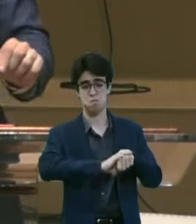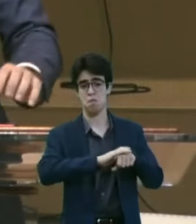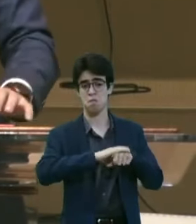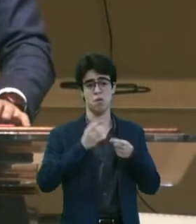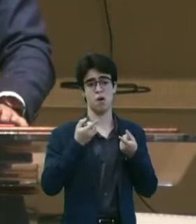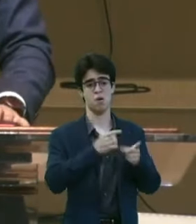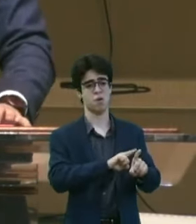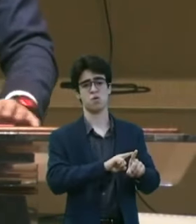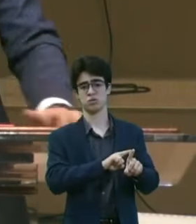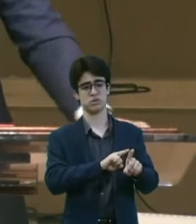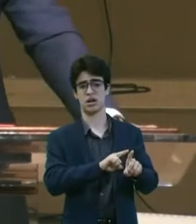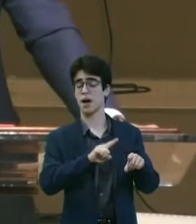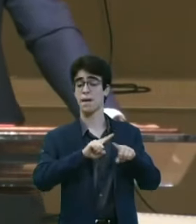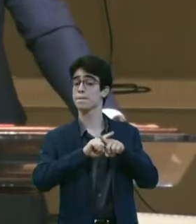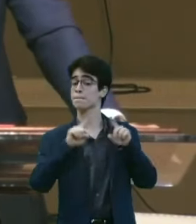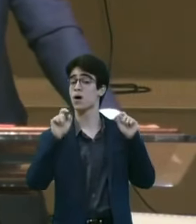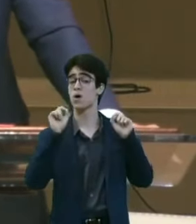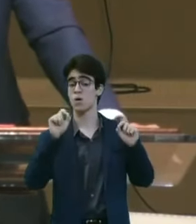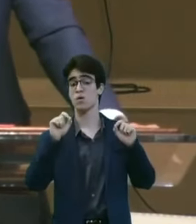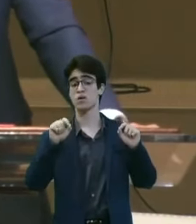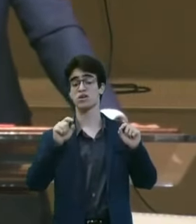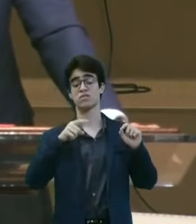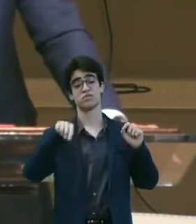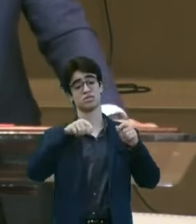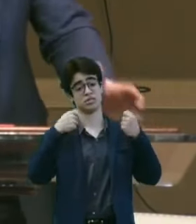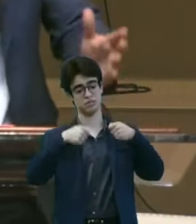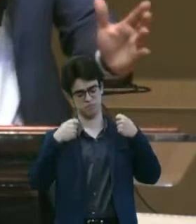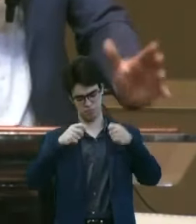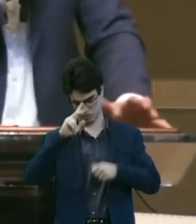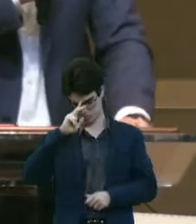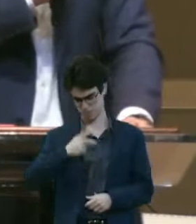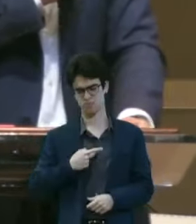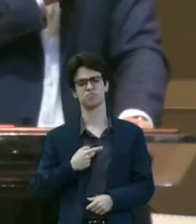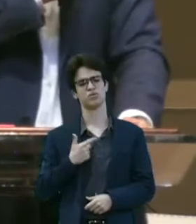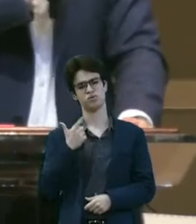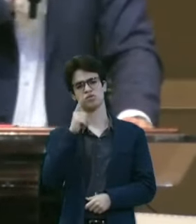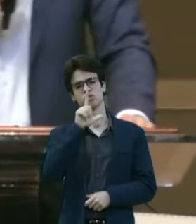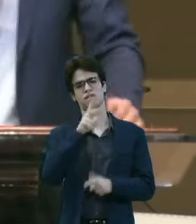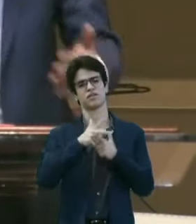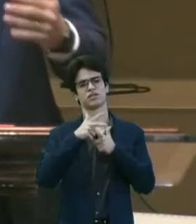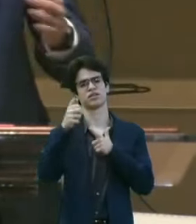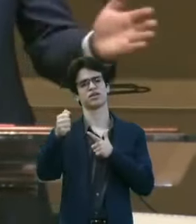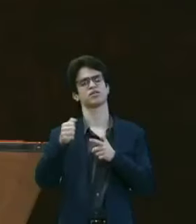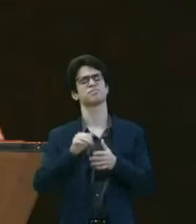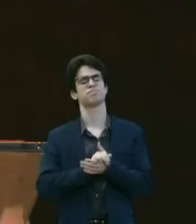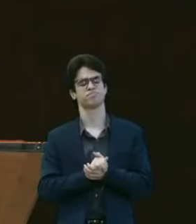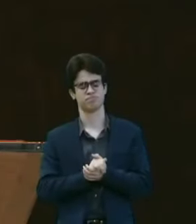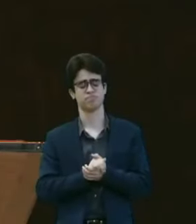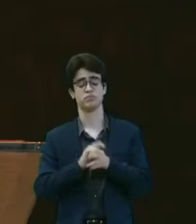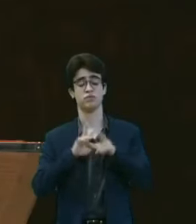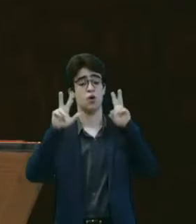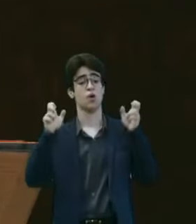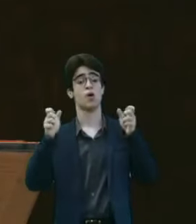a ti cumpre dominá-lo. O título da mensagem de hoje é